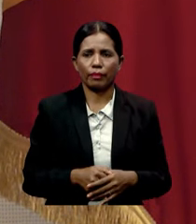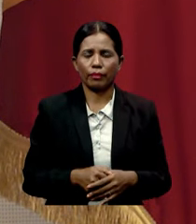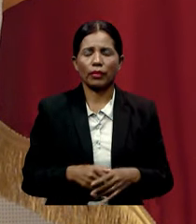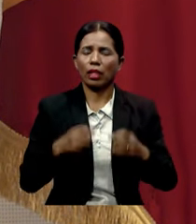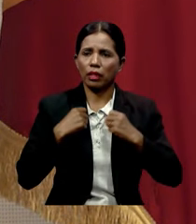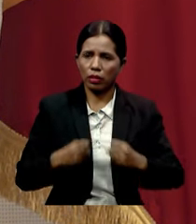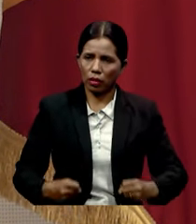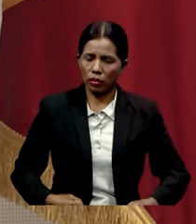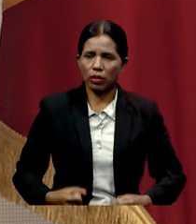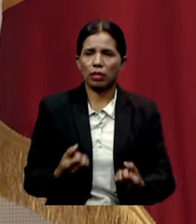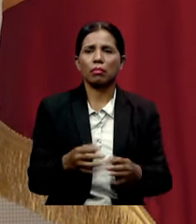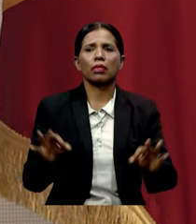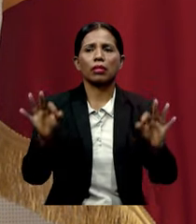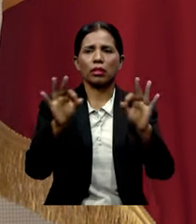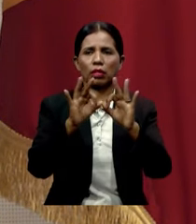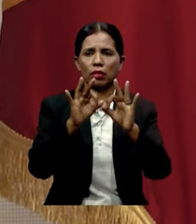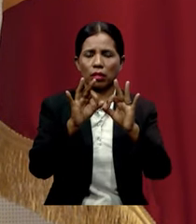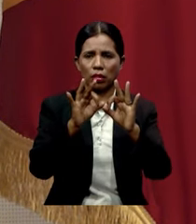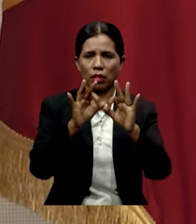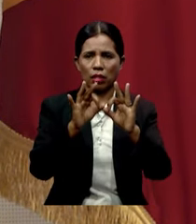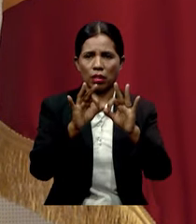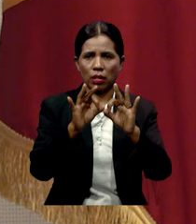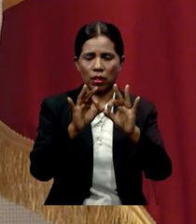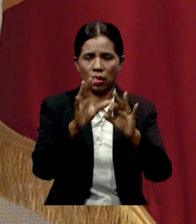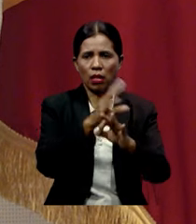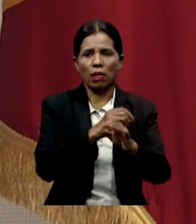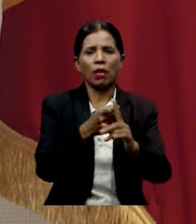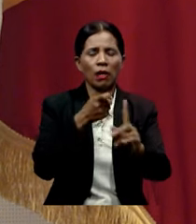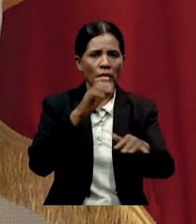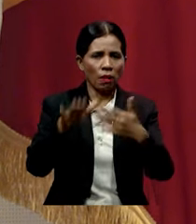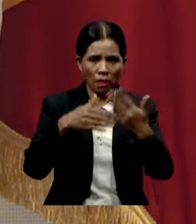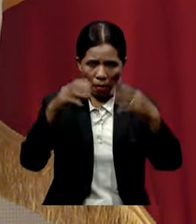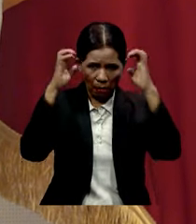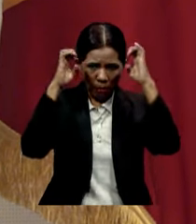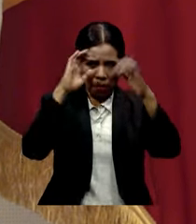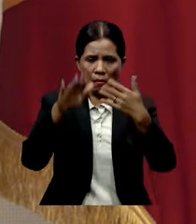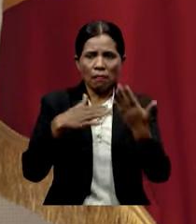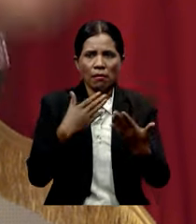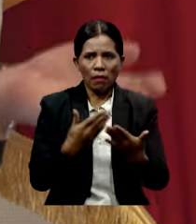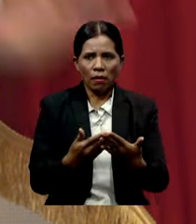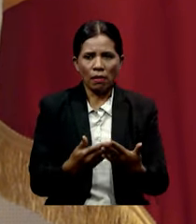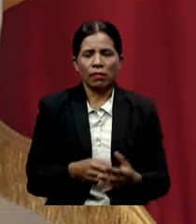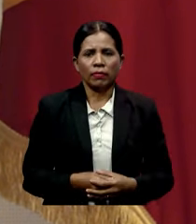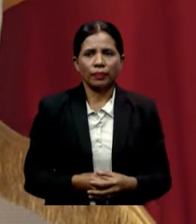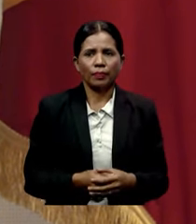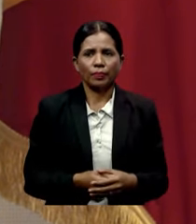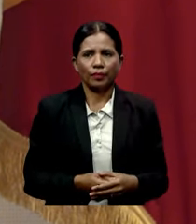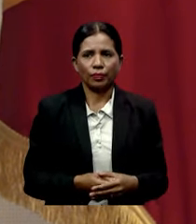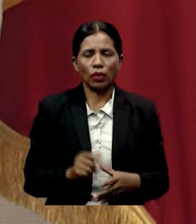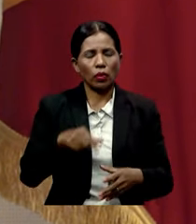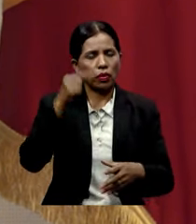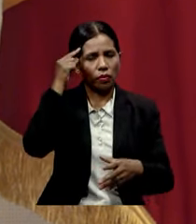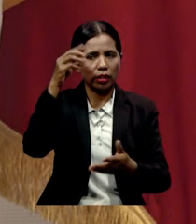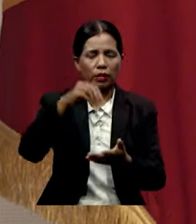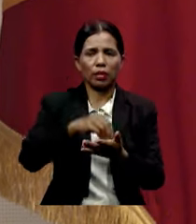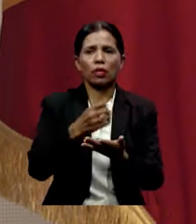Saúde tem que estar em outro setor, outro, educação tem que estar em outro setor. Significa, quando o governo está